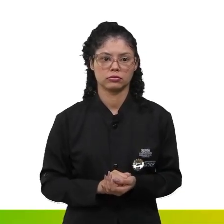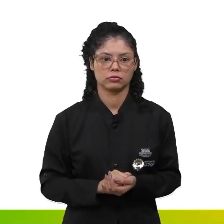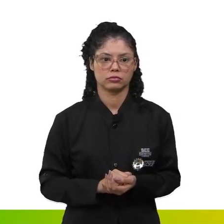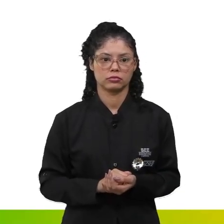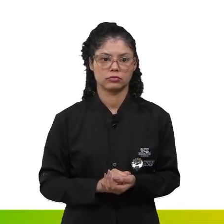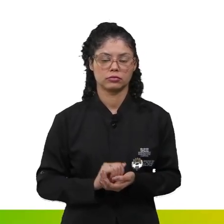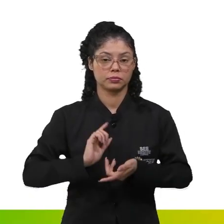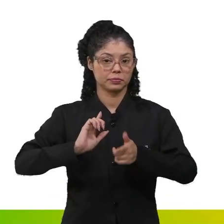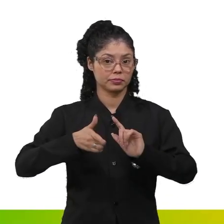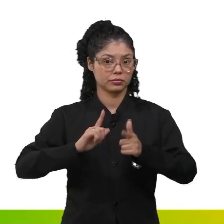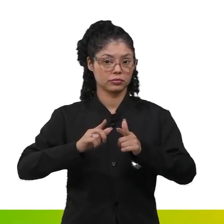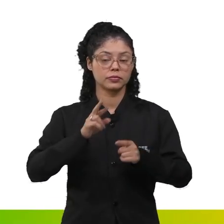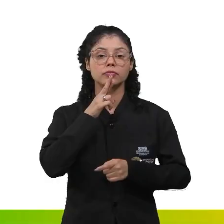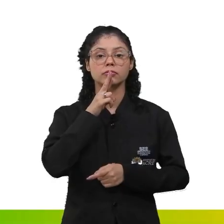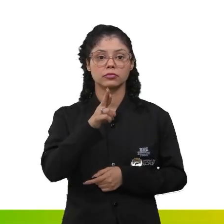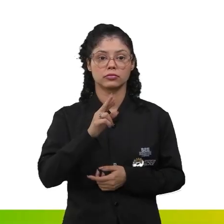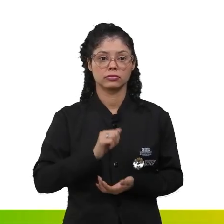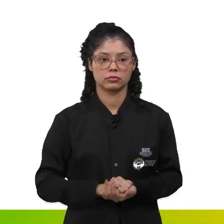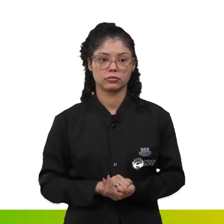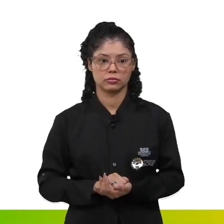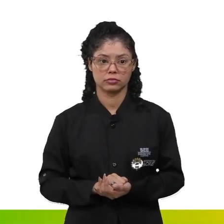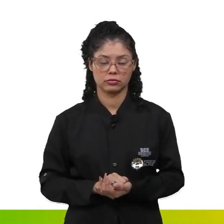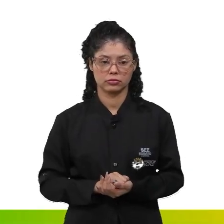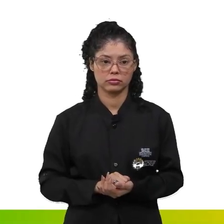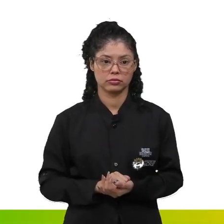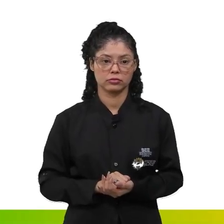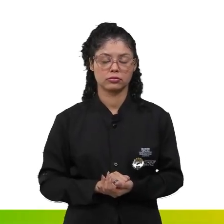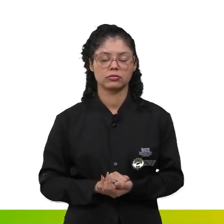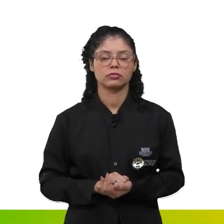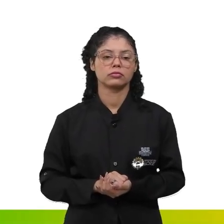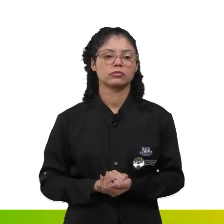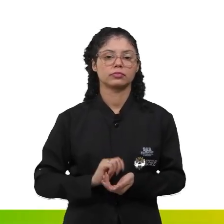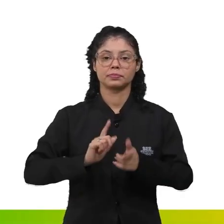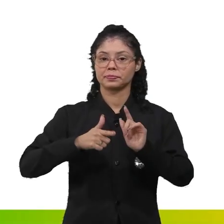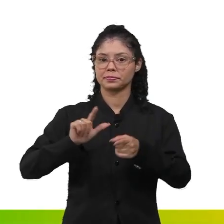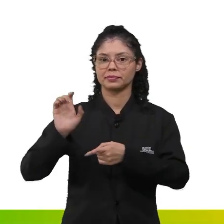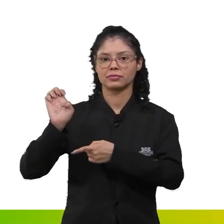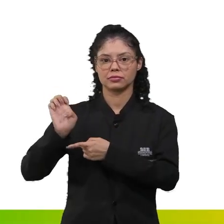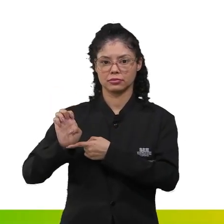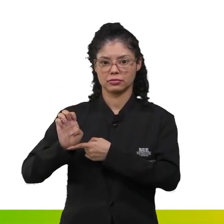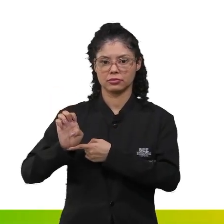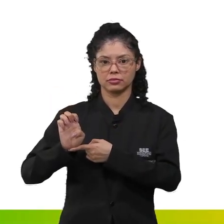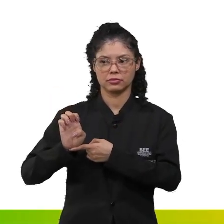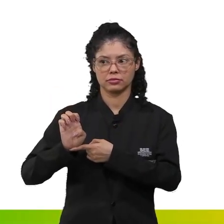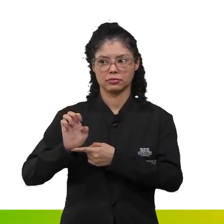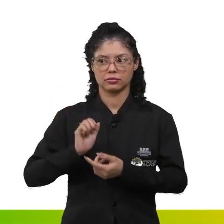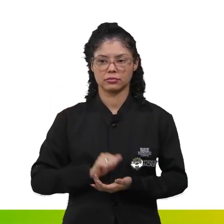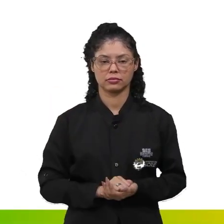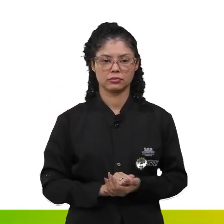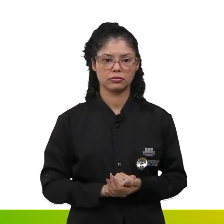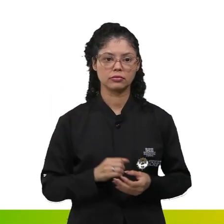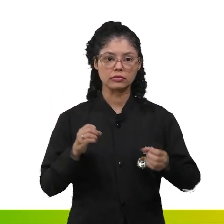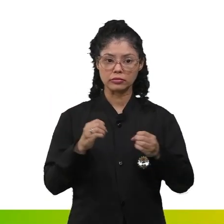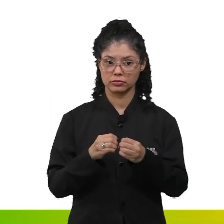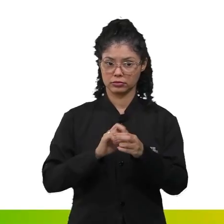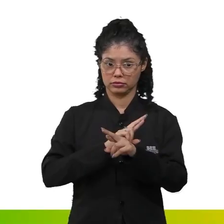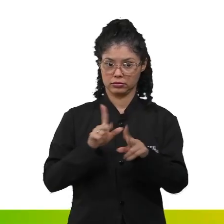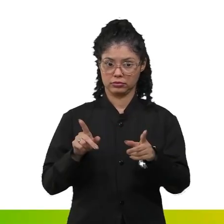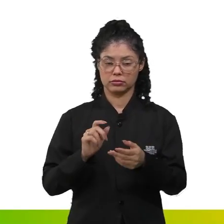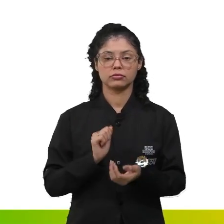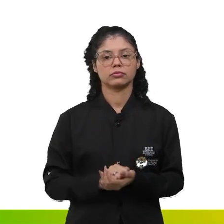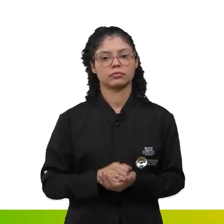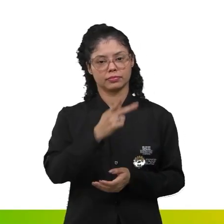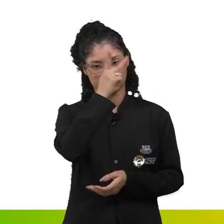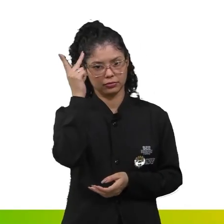olhou, pensou, respirou e respondeu, temos como gabarito a alternativa é aproximação de diferentes sujeitos